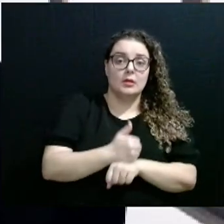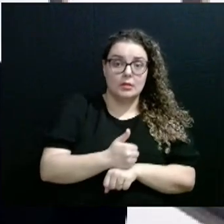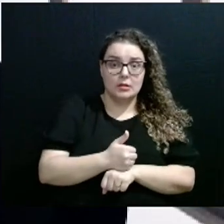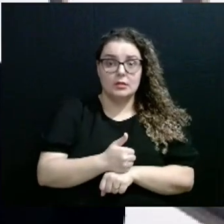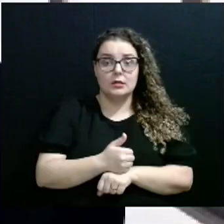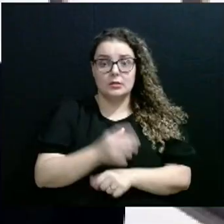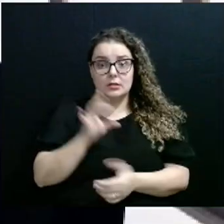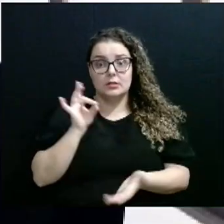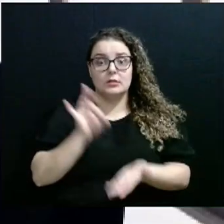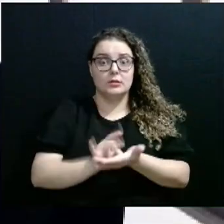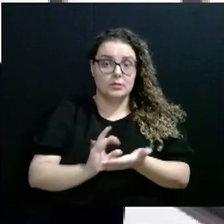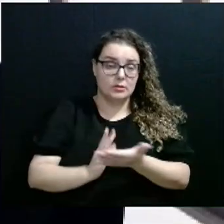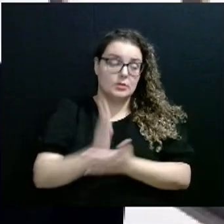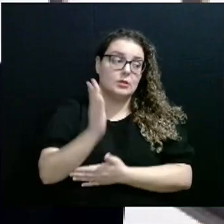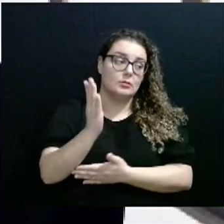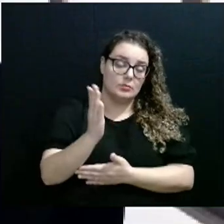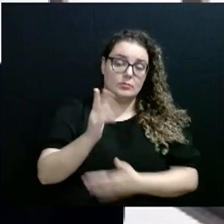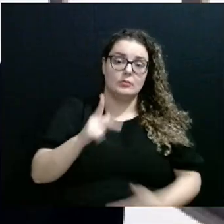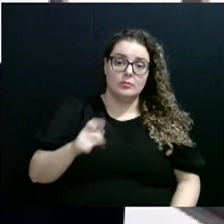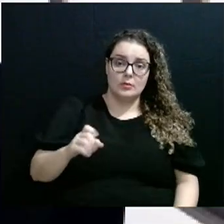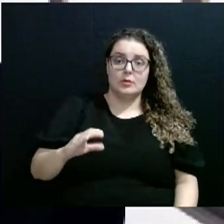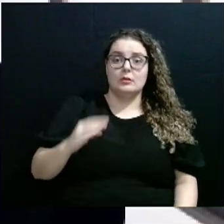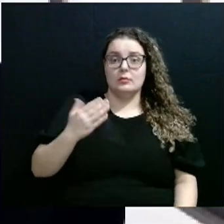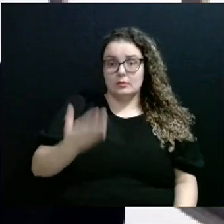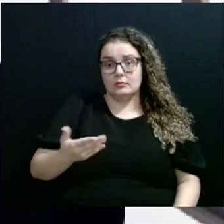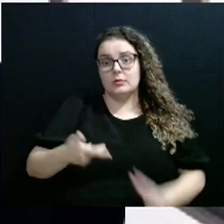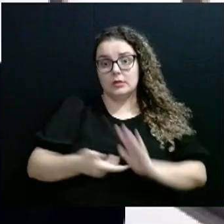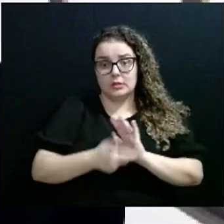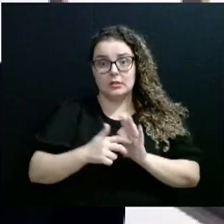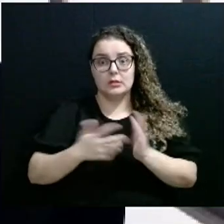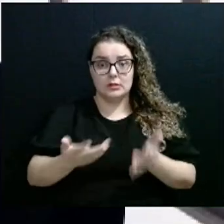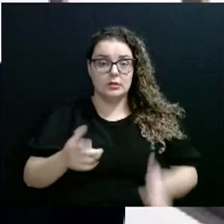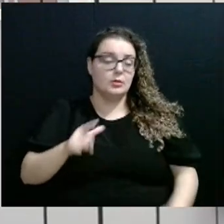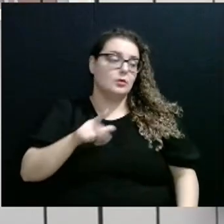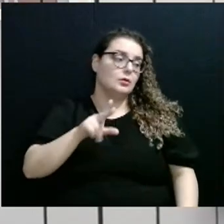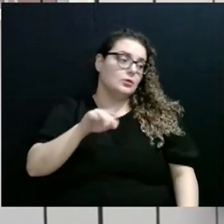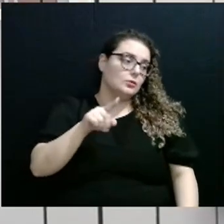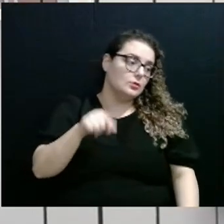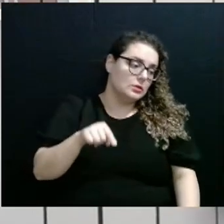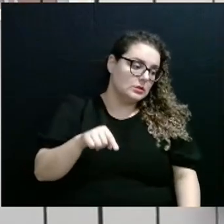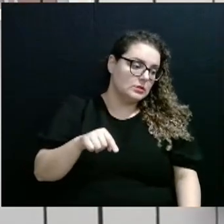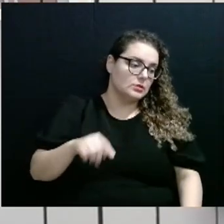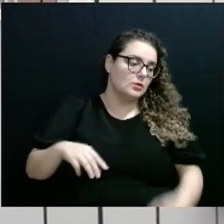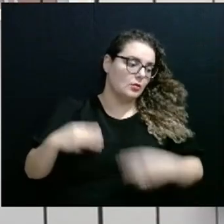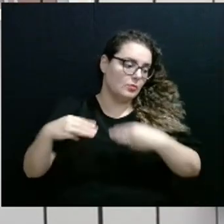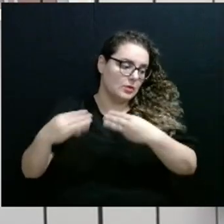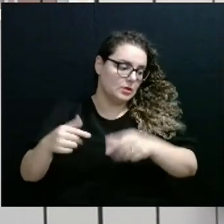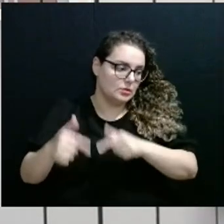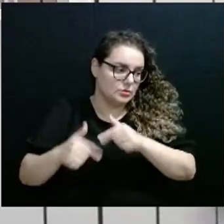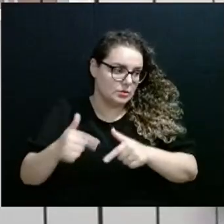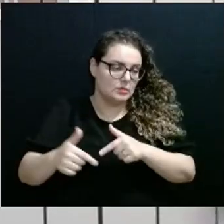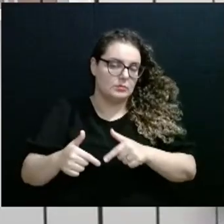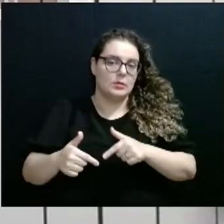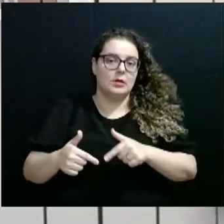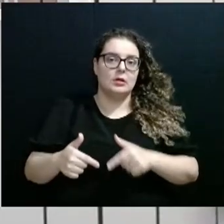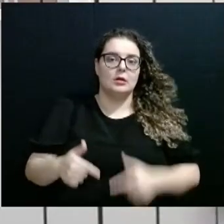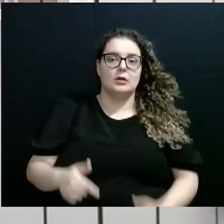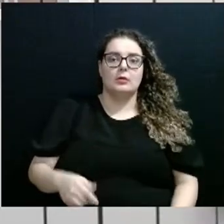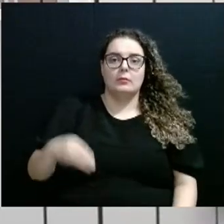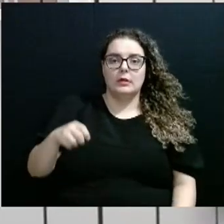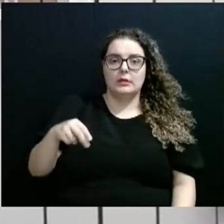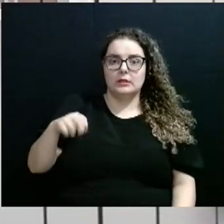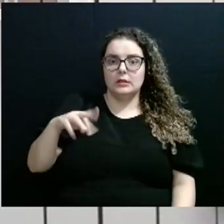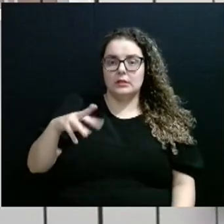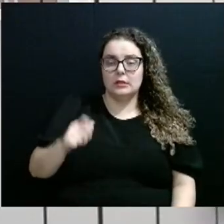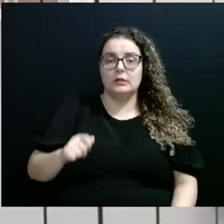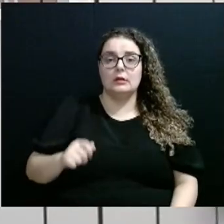aí uma PEC nesse sentido. Ô Luiz, o ministro do Trabalho e Emprego, Luiz Marinho, ele afirmou agora pela manhã que